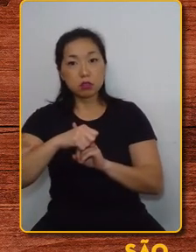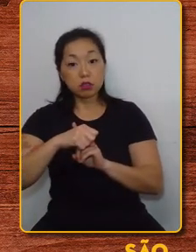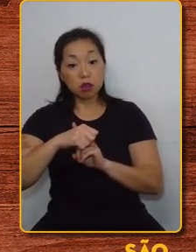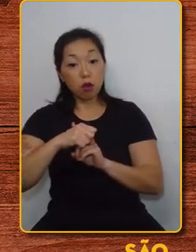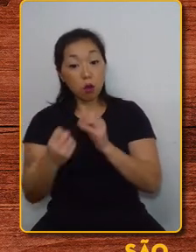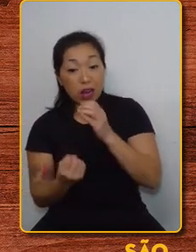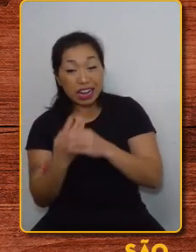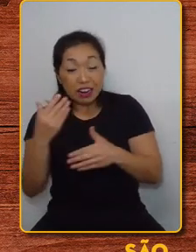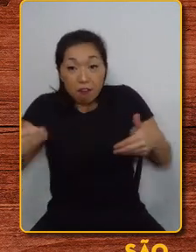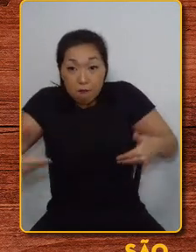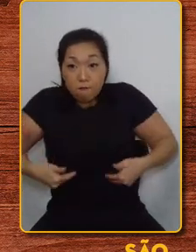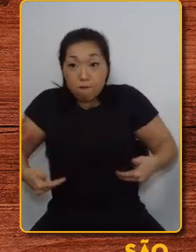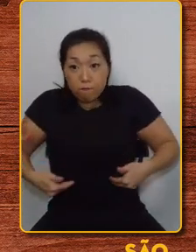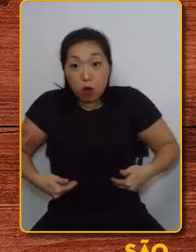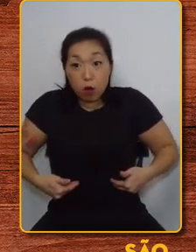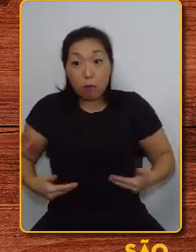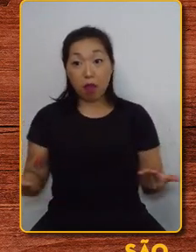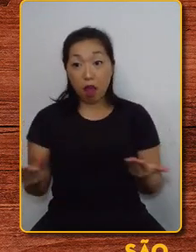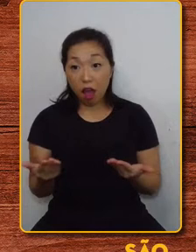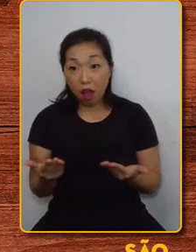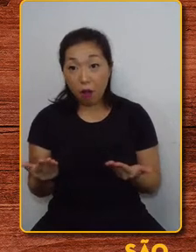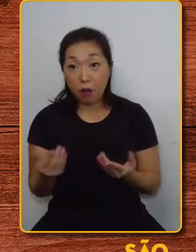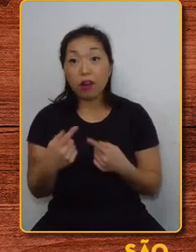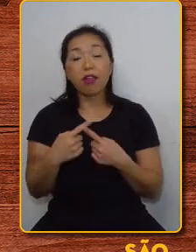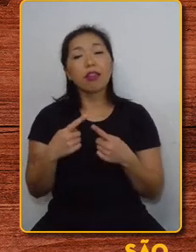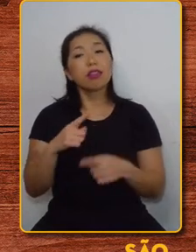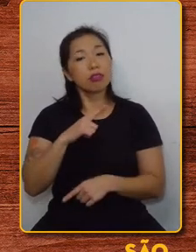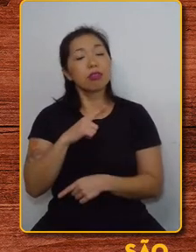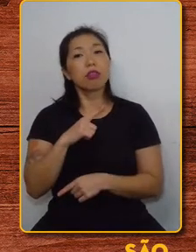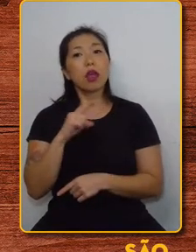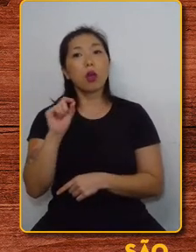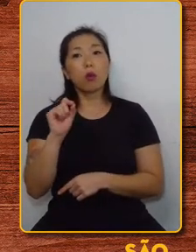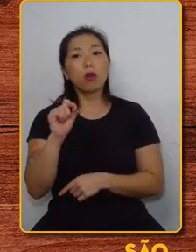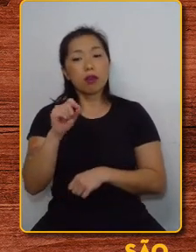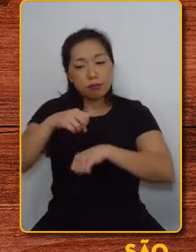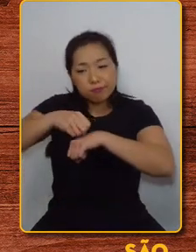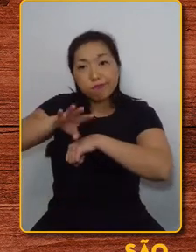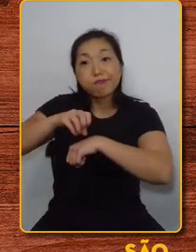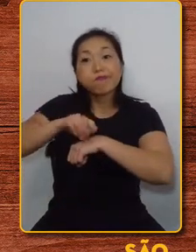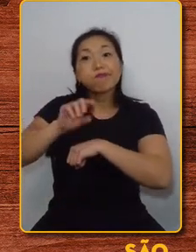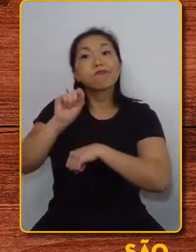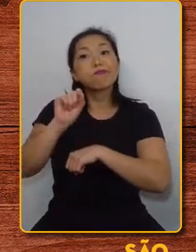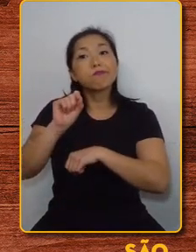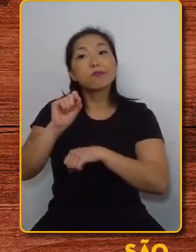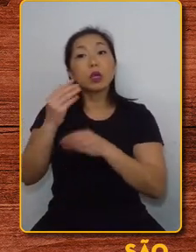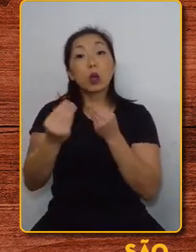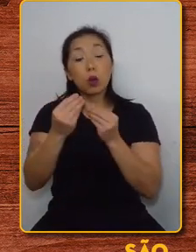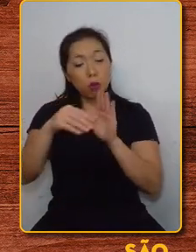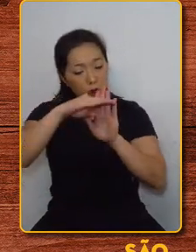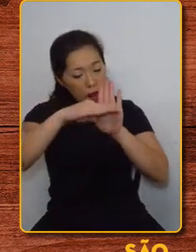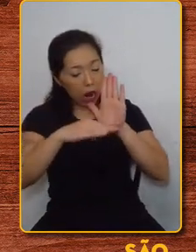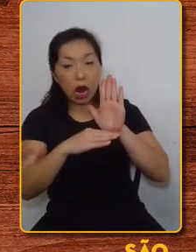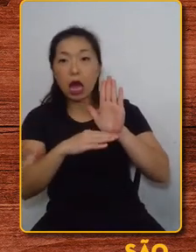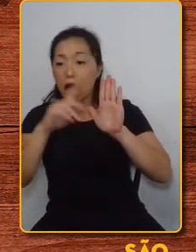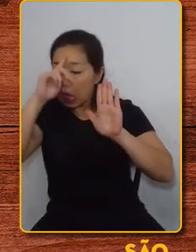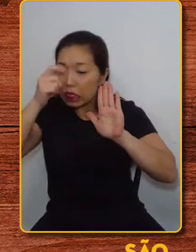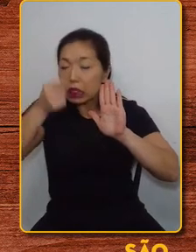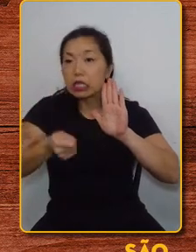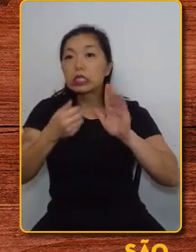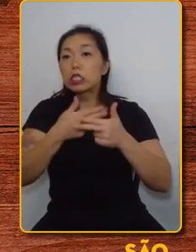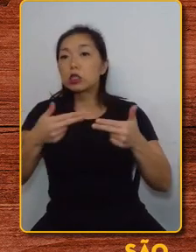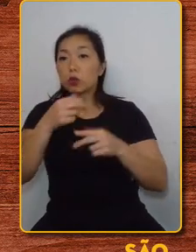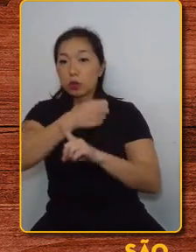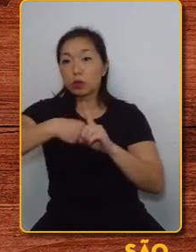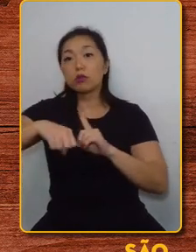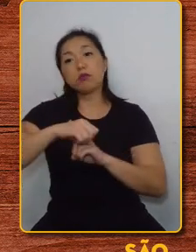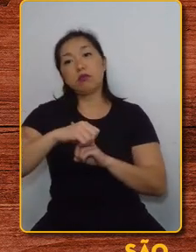de hoje, existe uma orientação, da tomada de decisões dessa sociedade, que é muito mais complexa